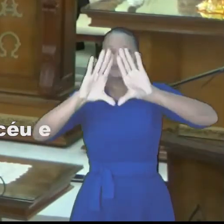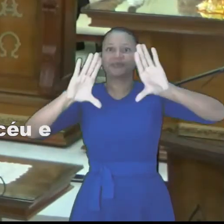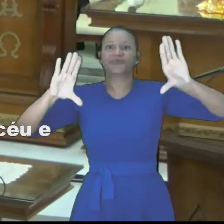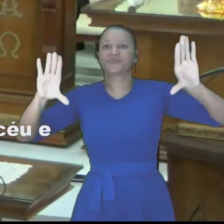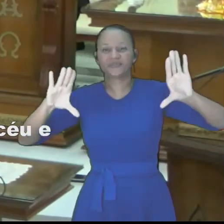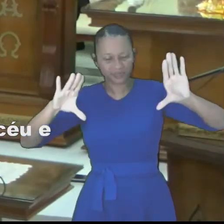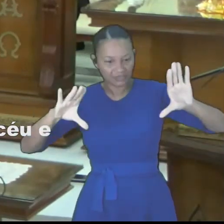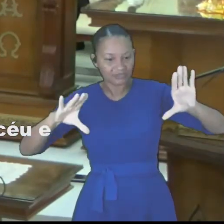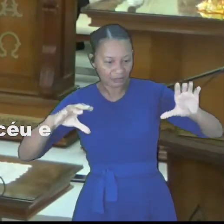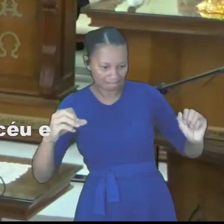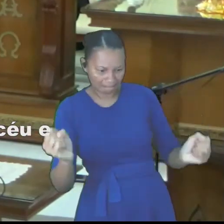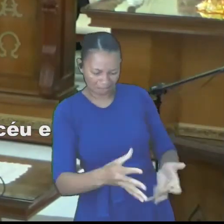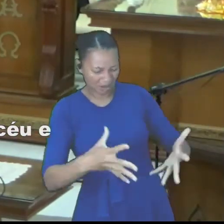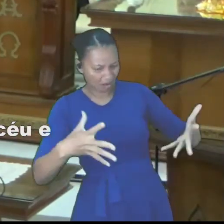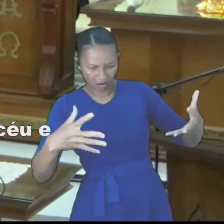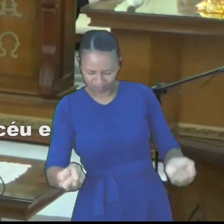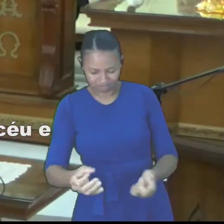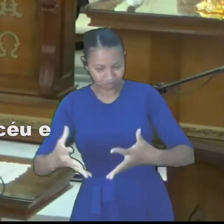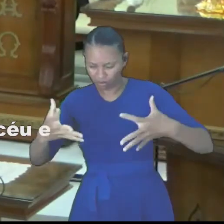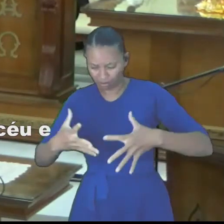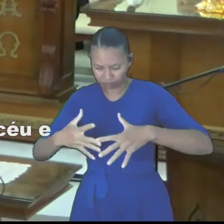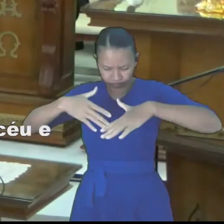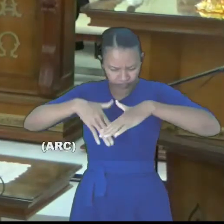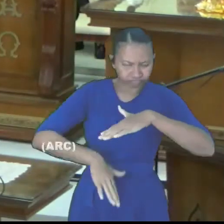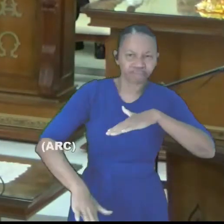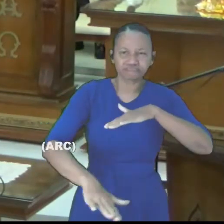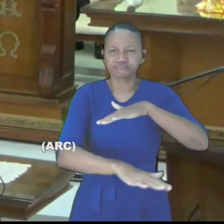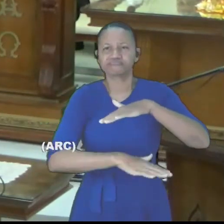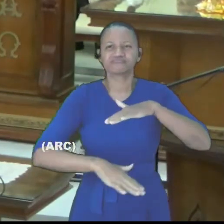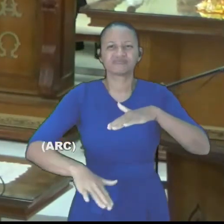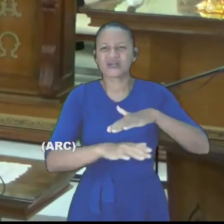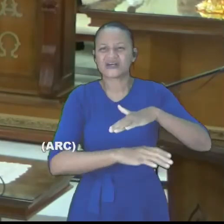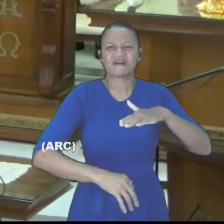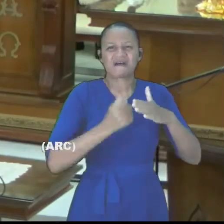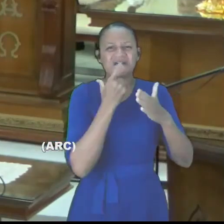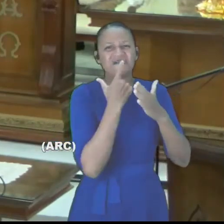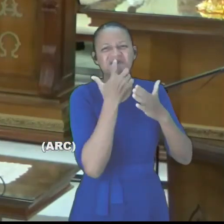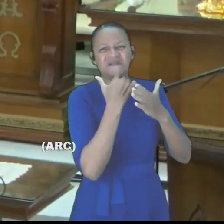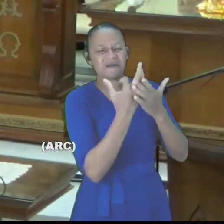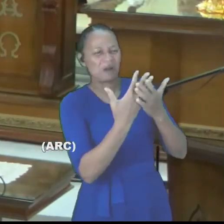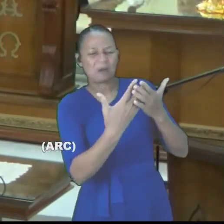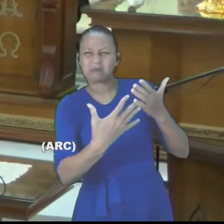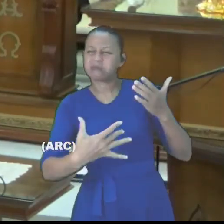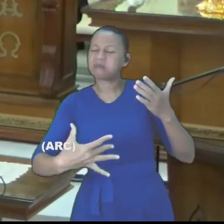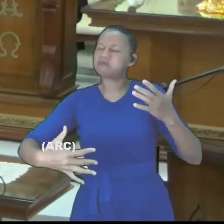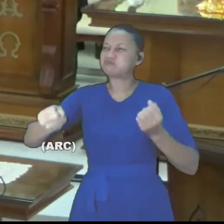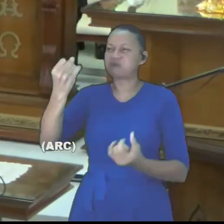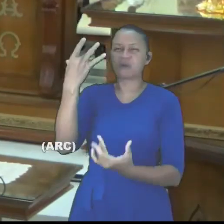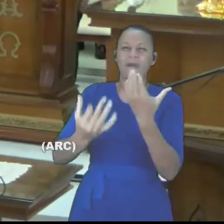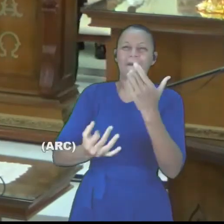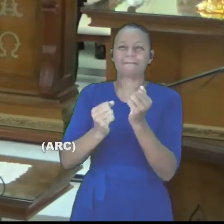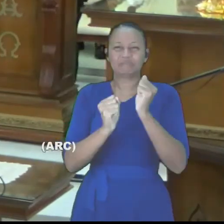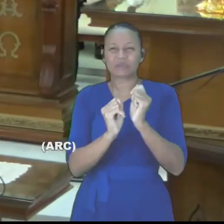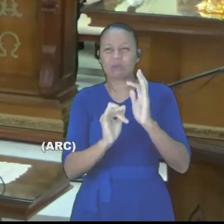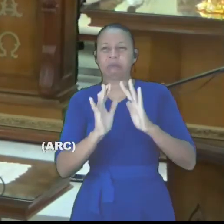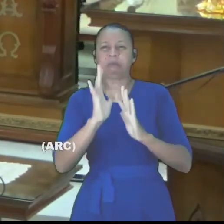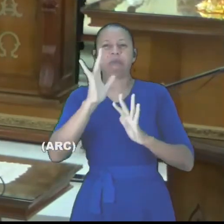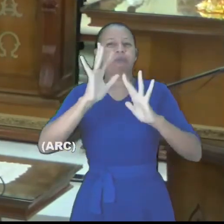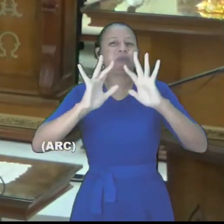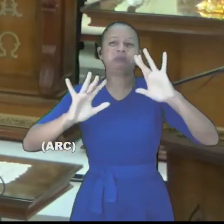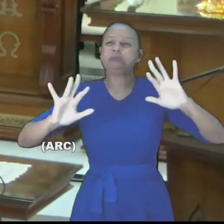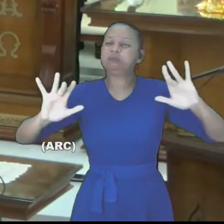e sinais embaixo na terra, sangue, fogo e vapor de